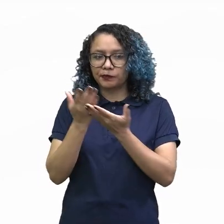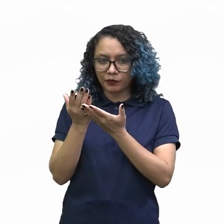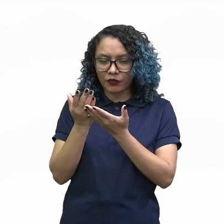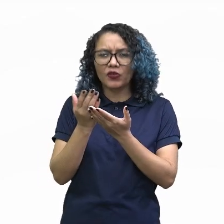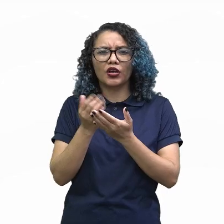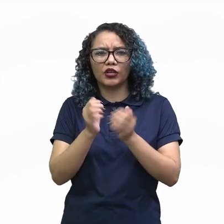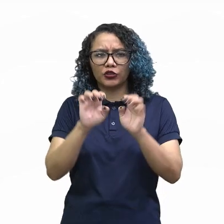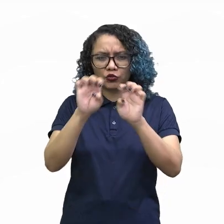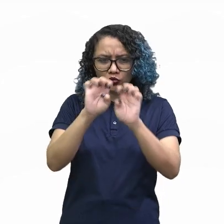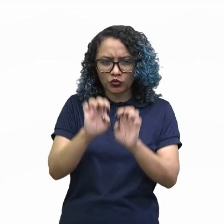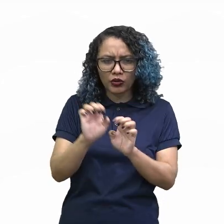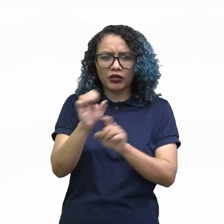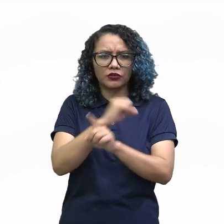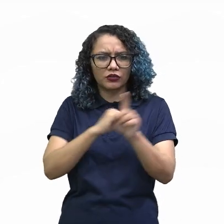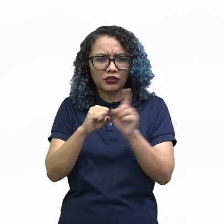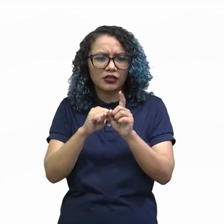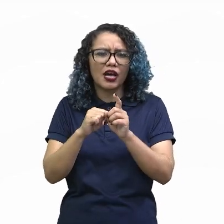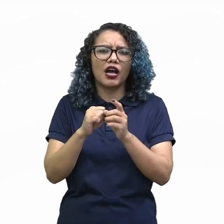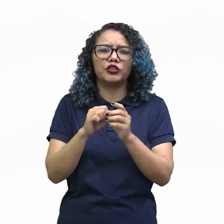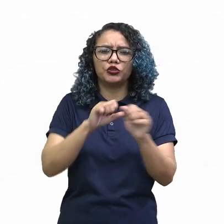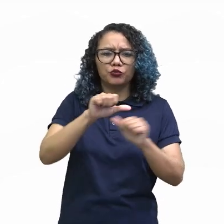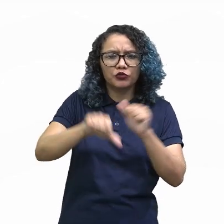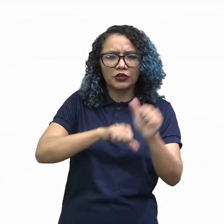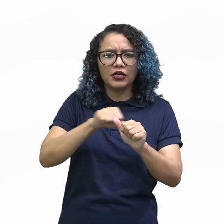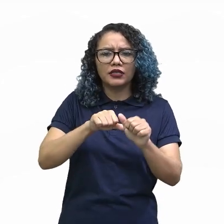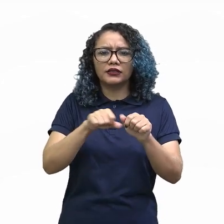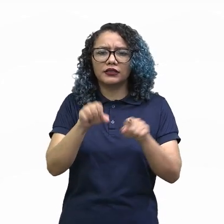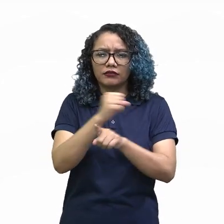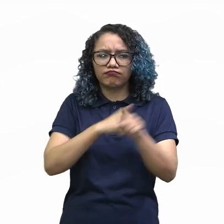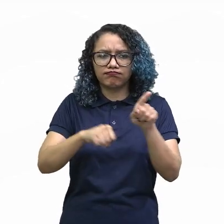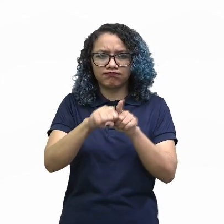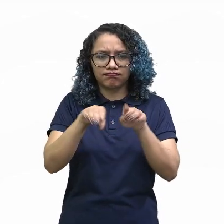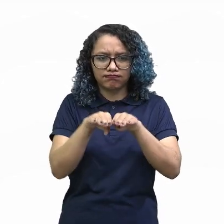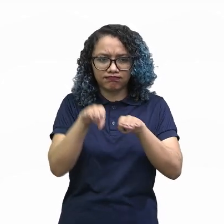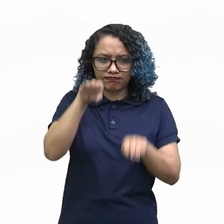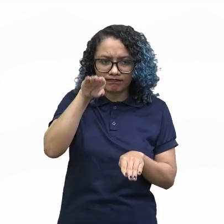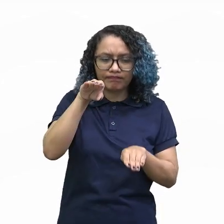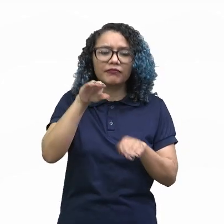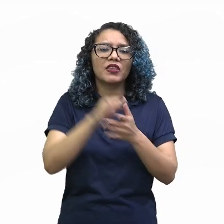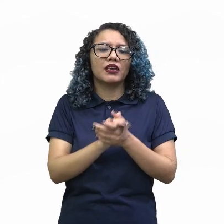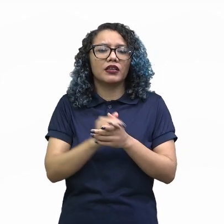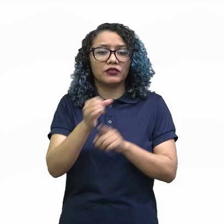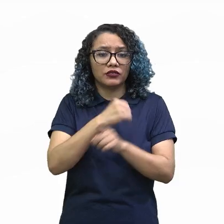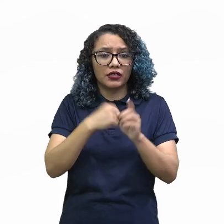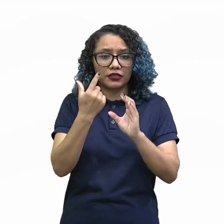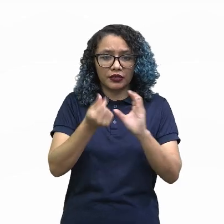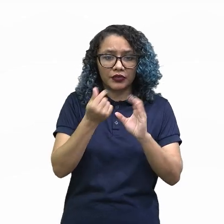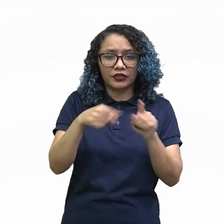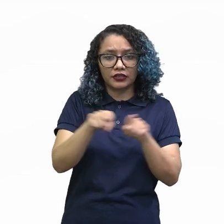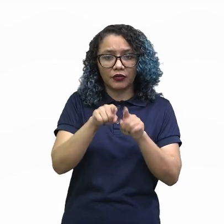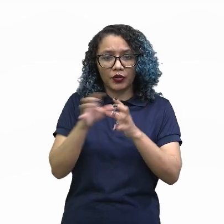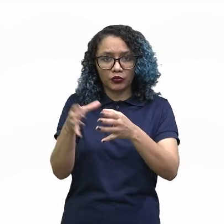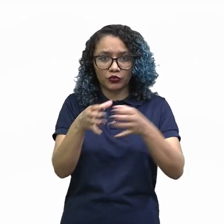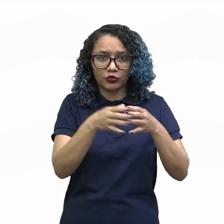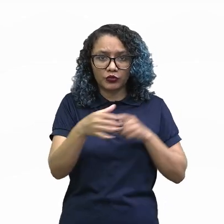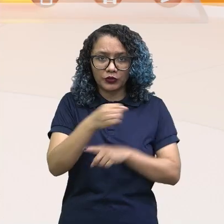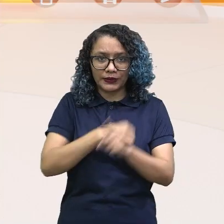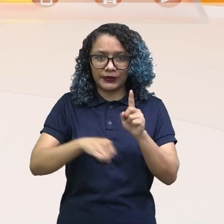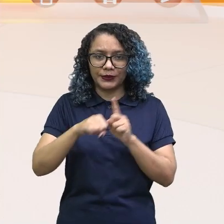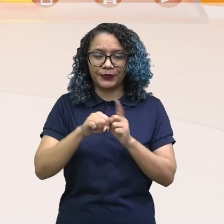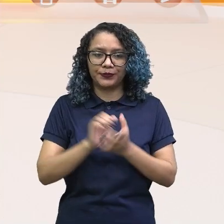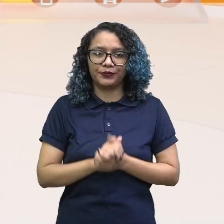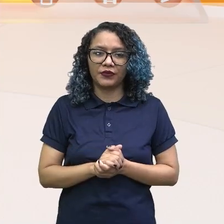estratificação, mobilidade e desigualdade social, também sociedade capitalista e as classes